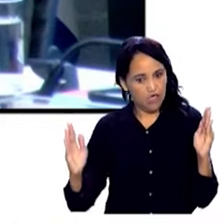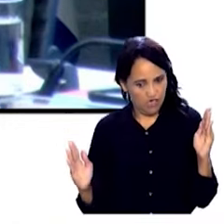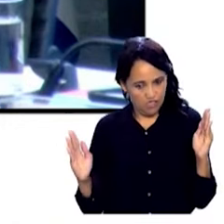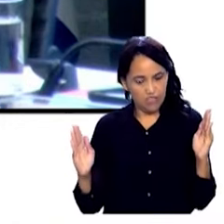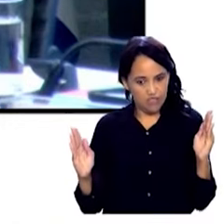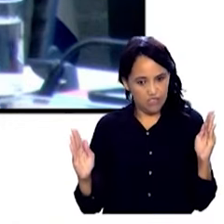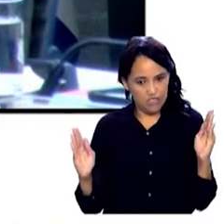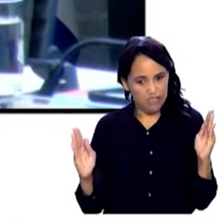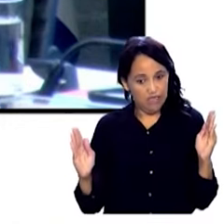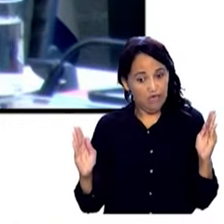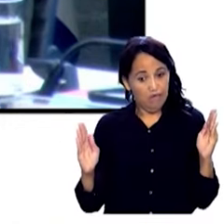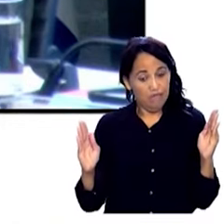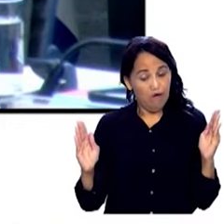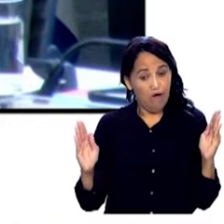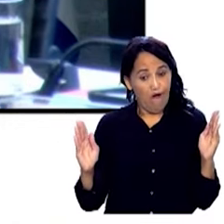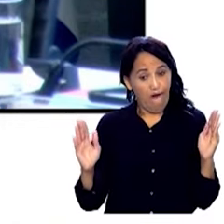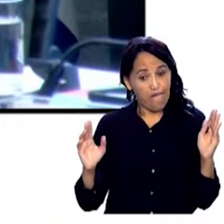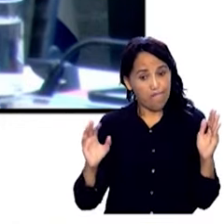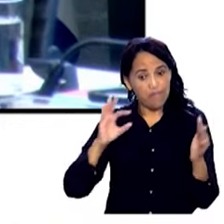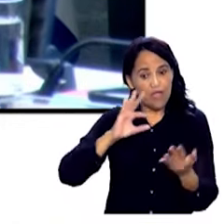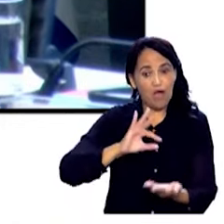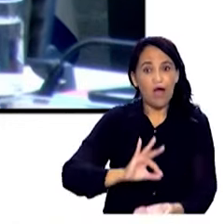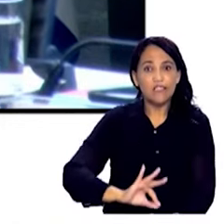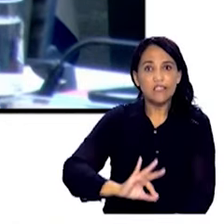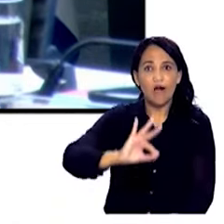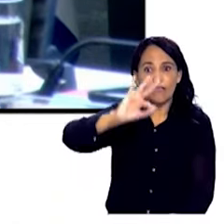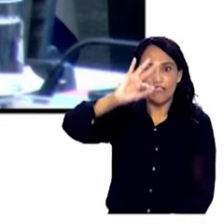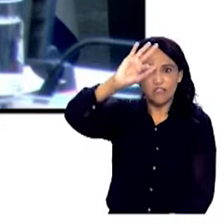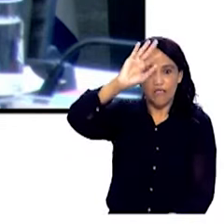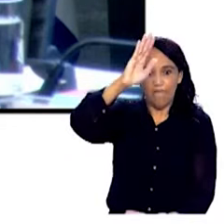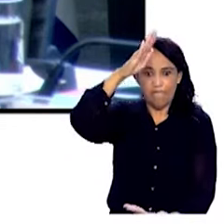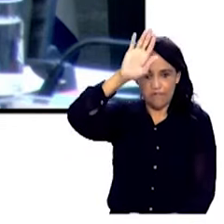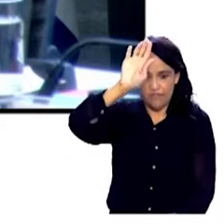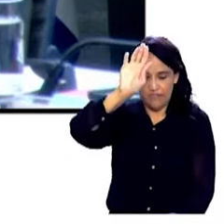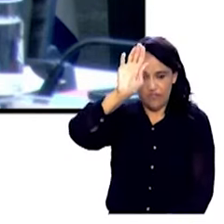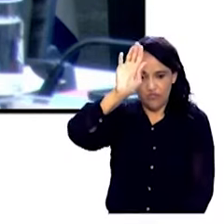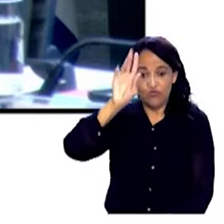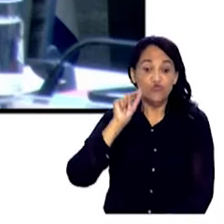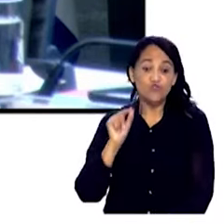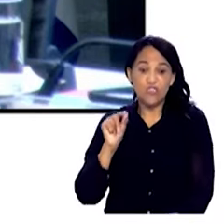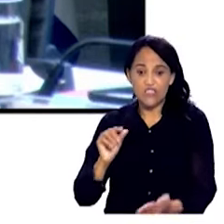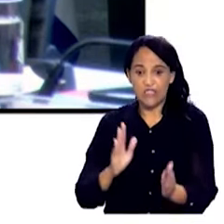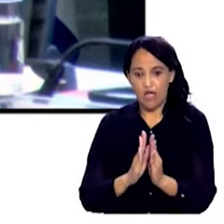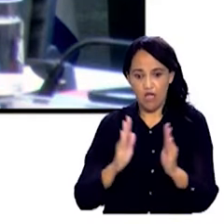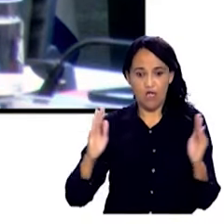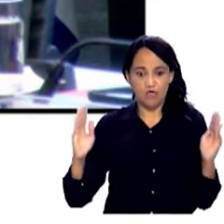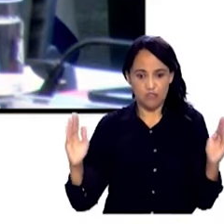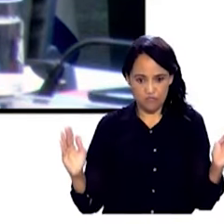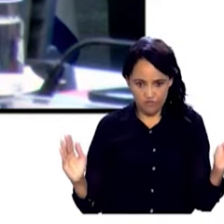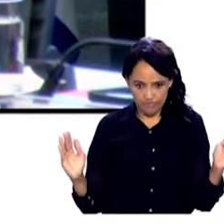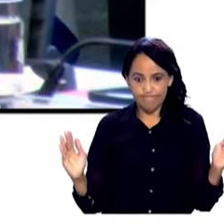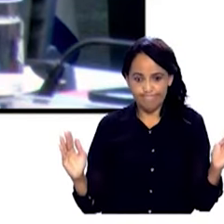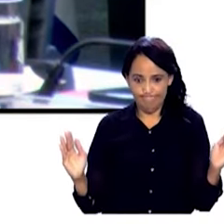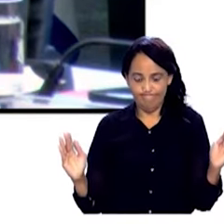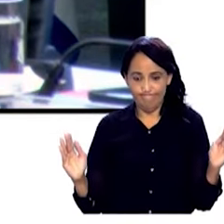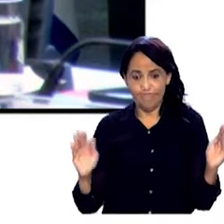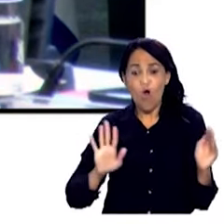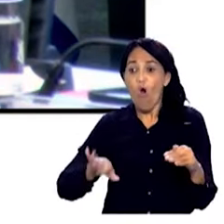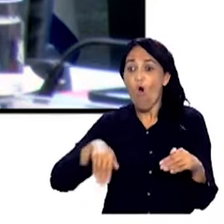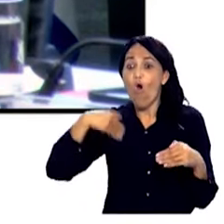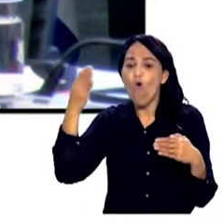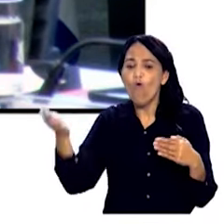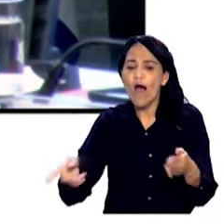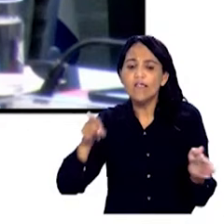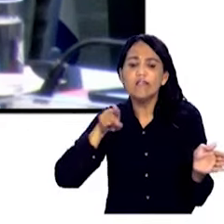muitas mais semelhanças que na horizontalidade Quais são as perguntas